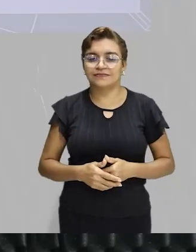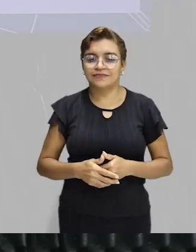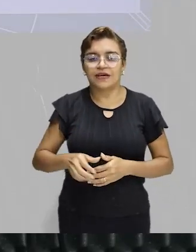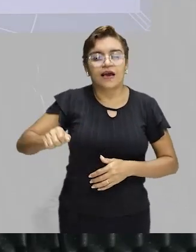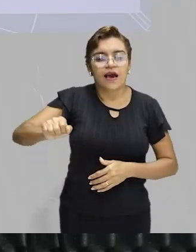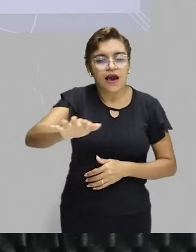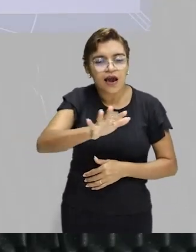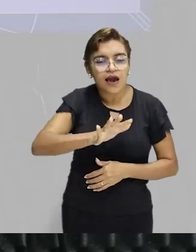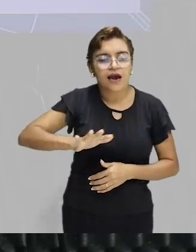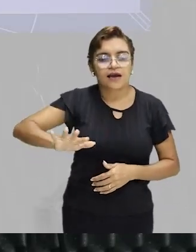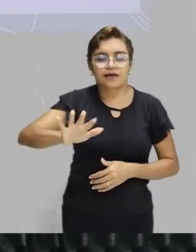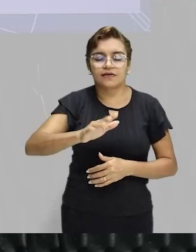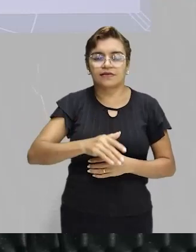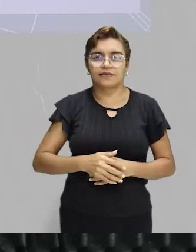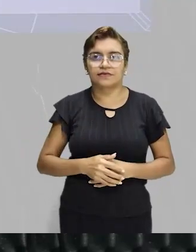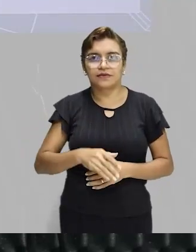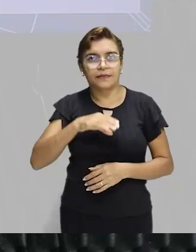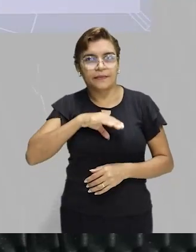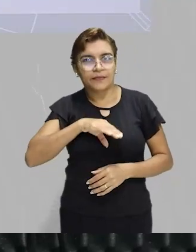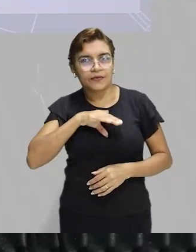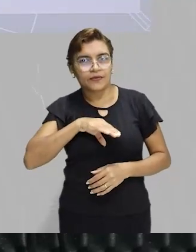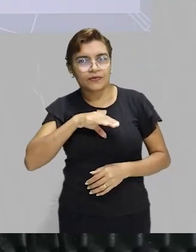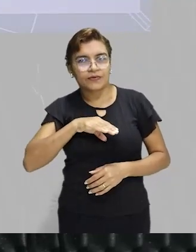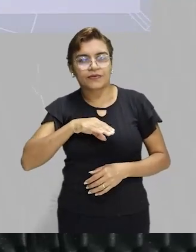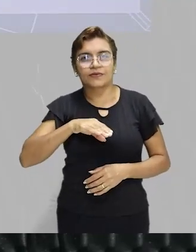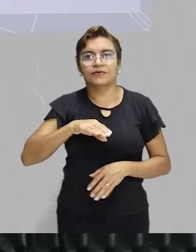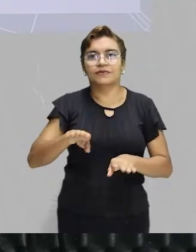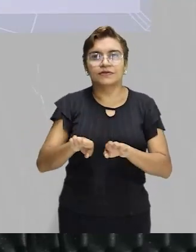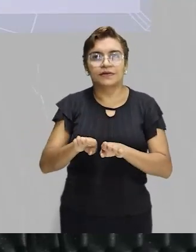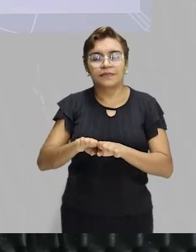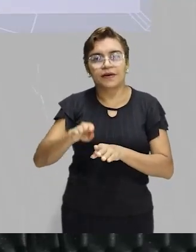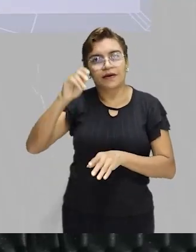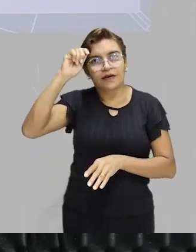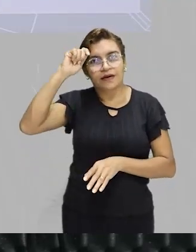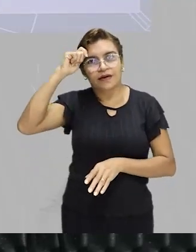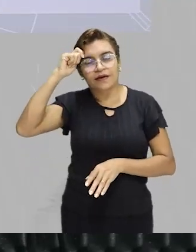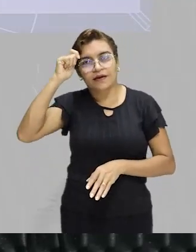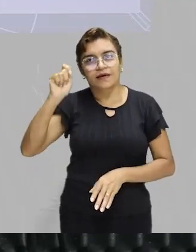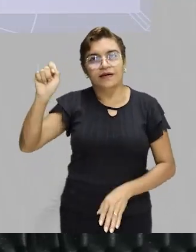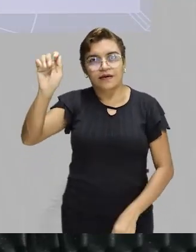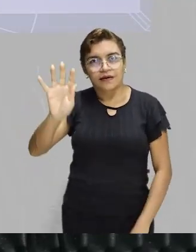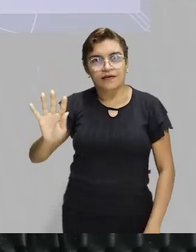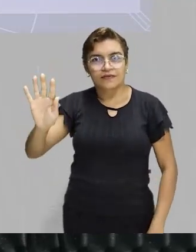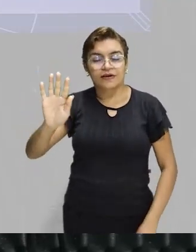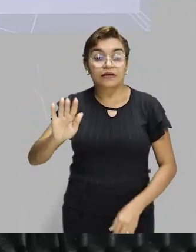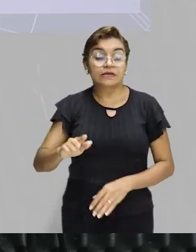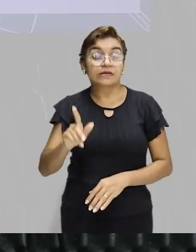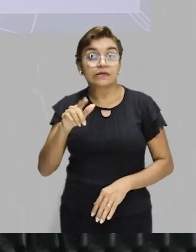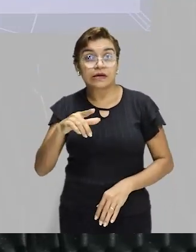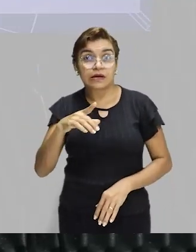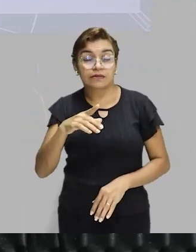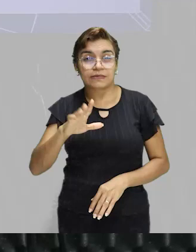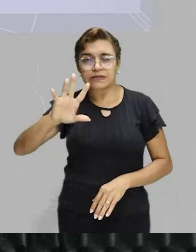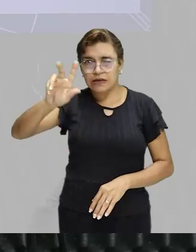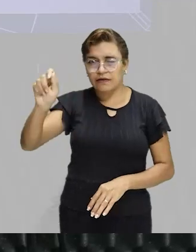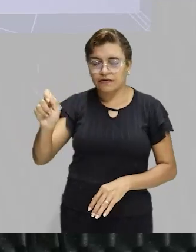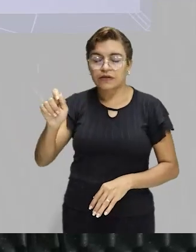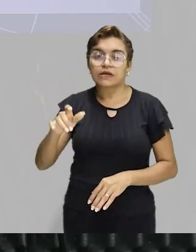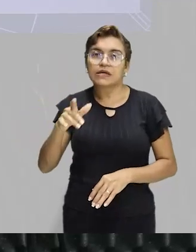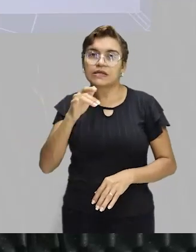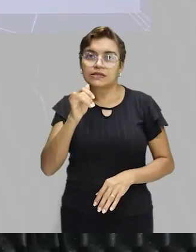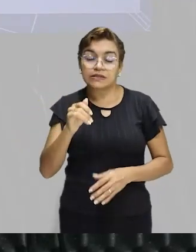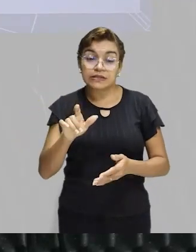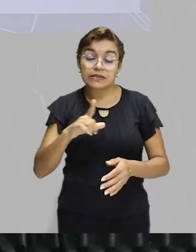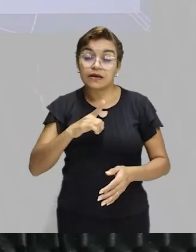áreas. Portuguese, African, português e africano. Então, perceba que aqui são as palavras parecidas com português.